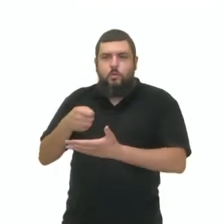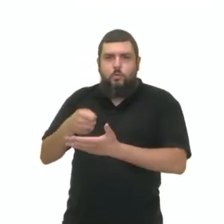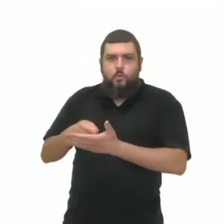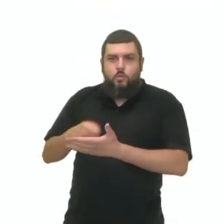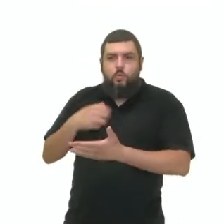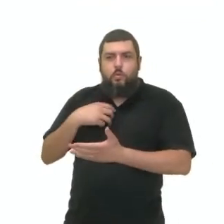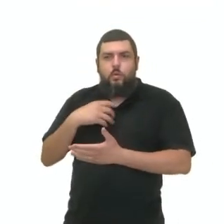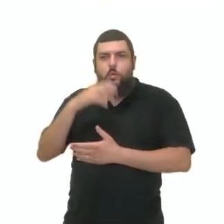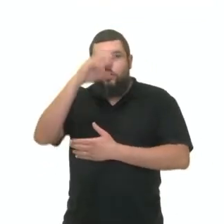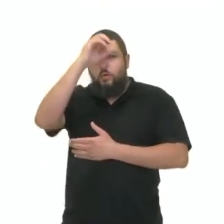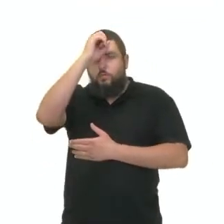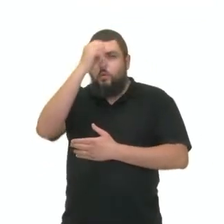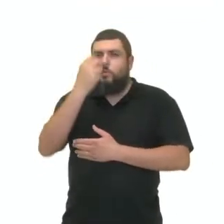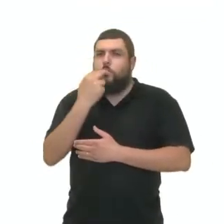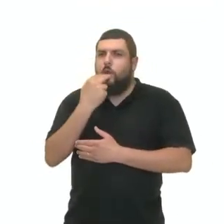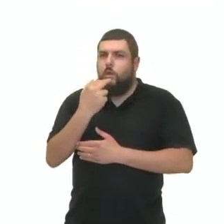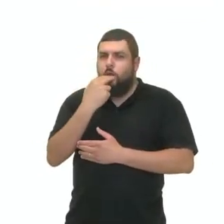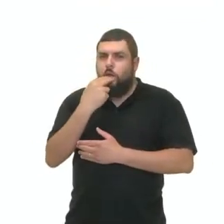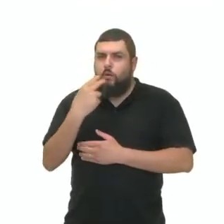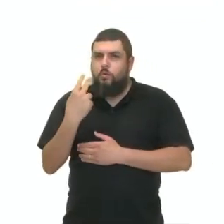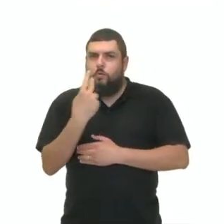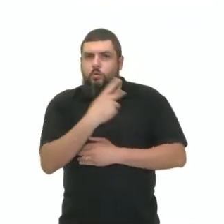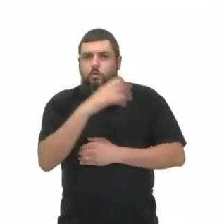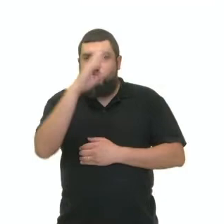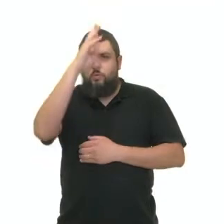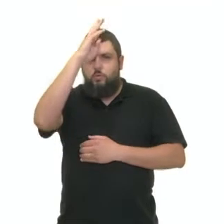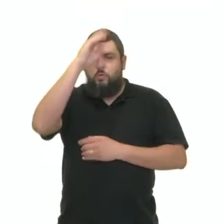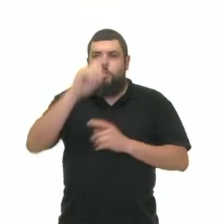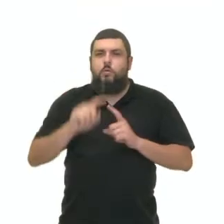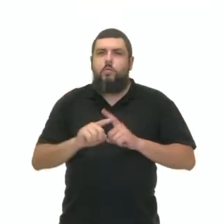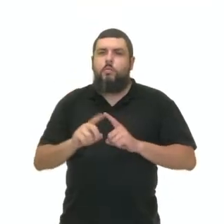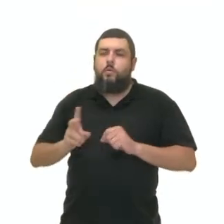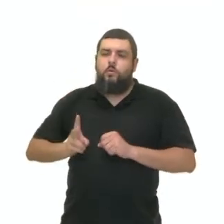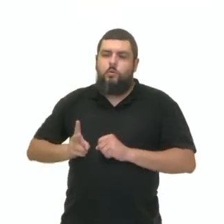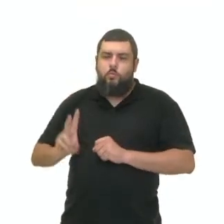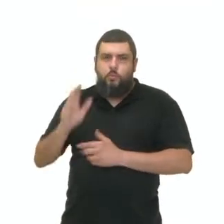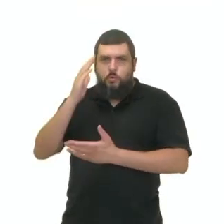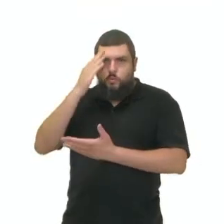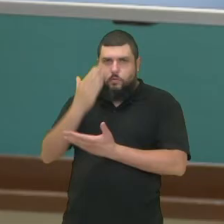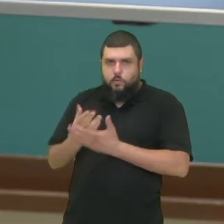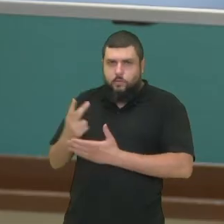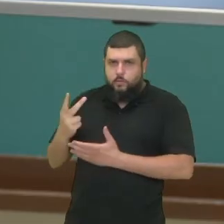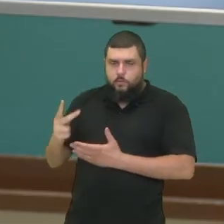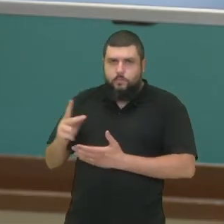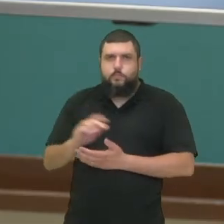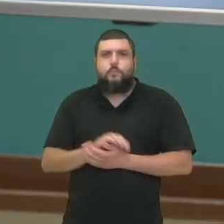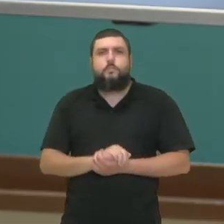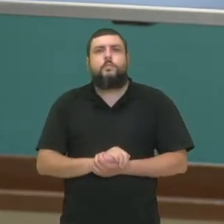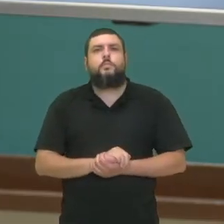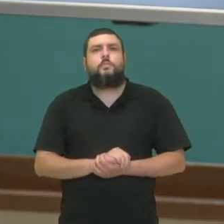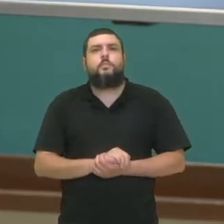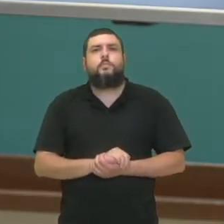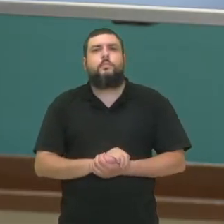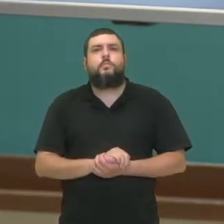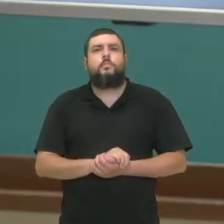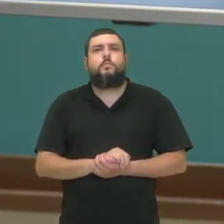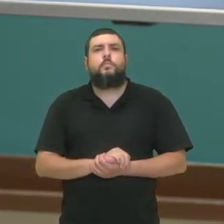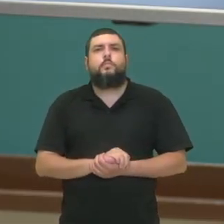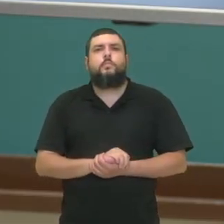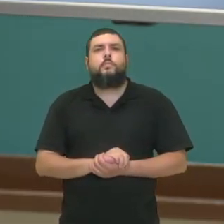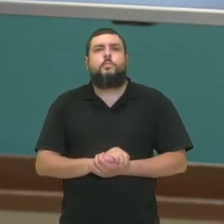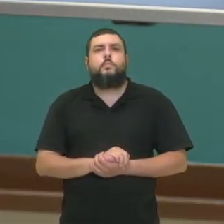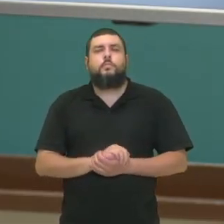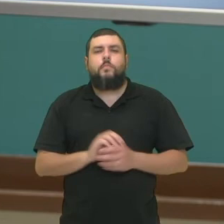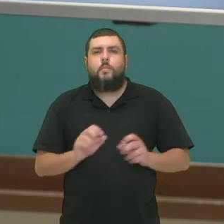romanos, mas não deixavam de continuar com muitas de suas crenças e valores originais. Bom, agora nós trazemos um título,